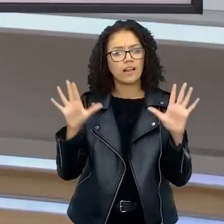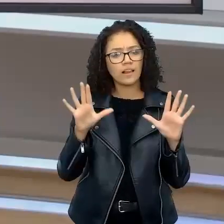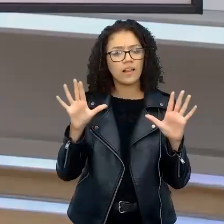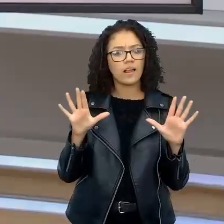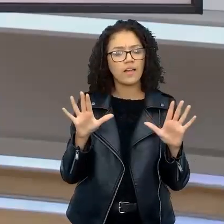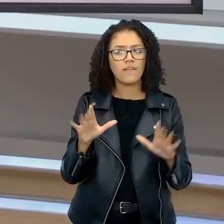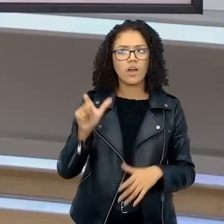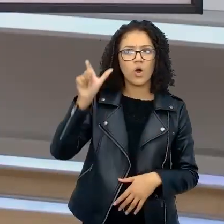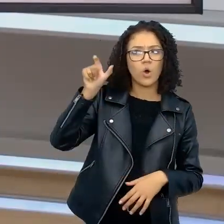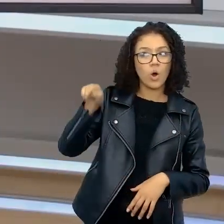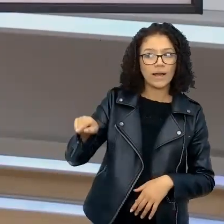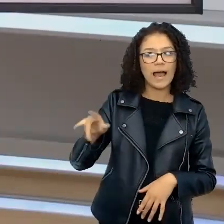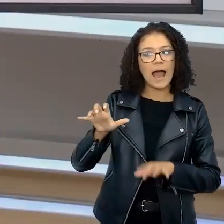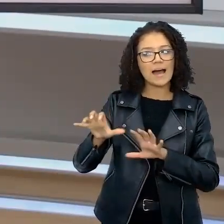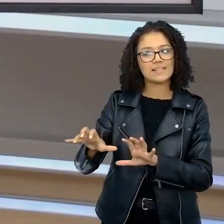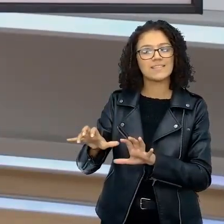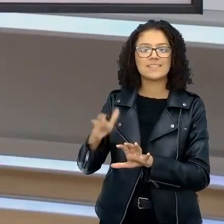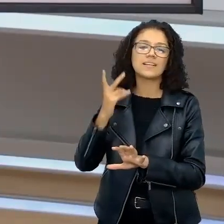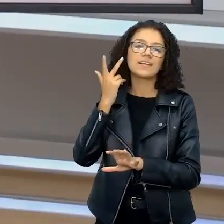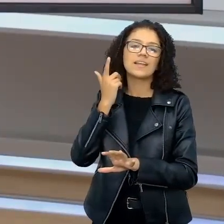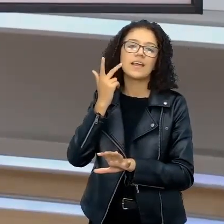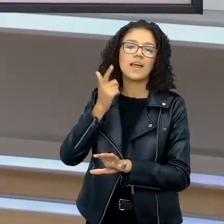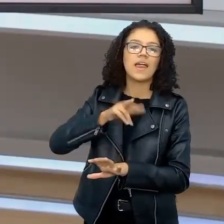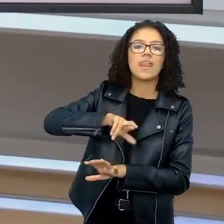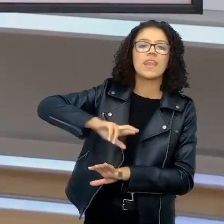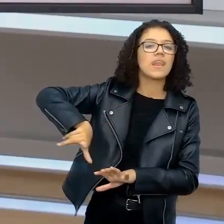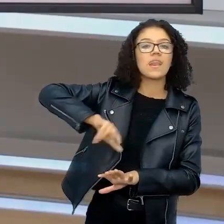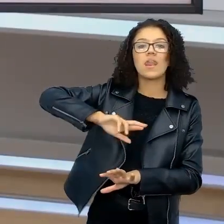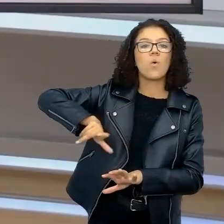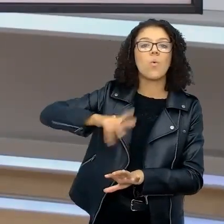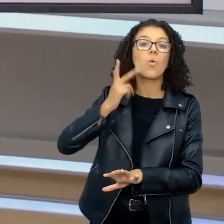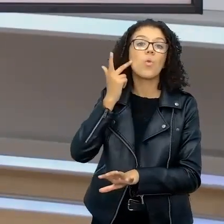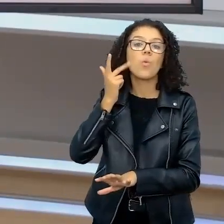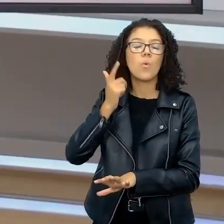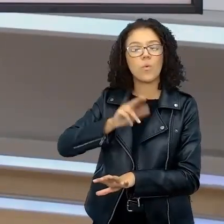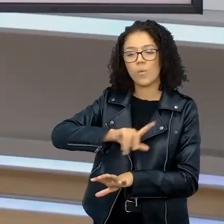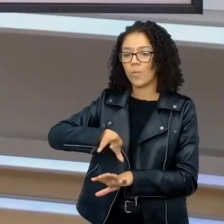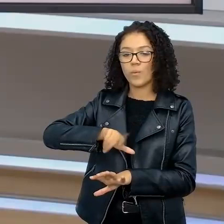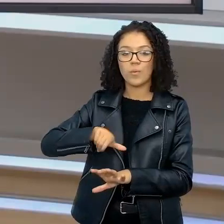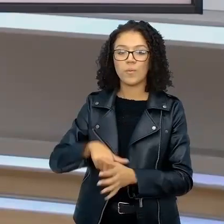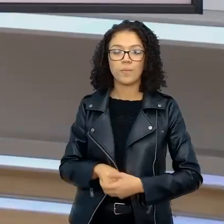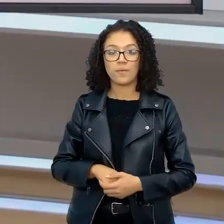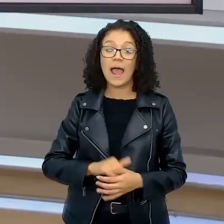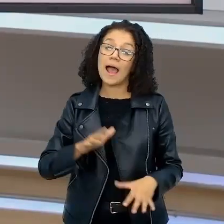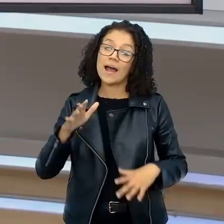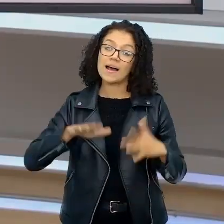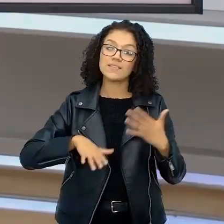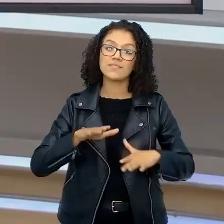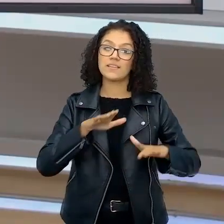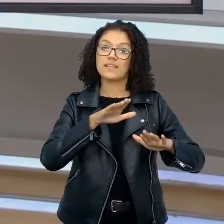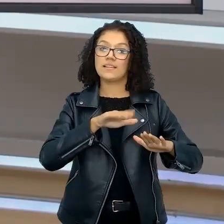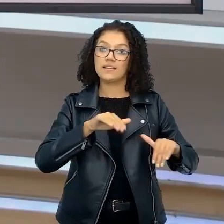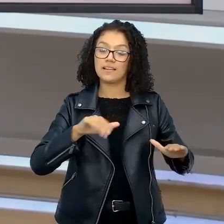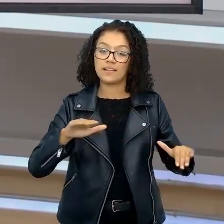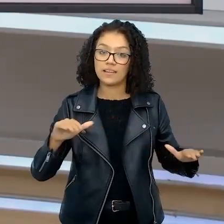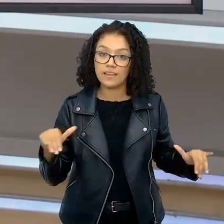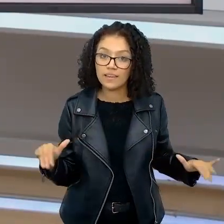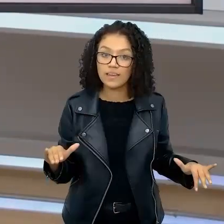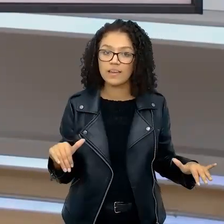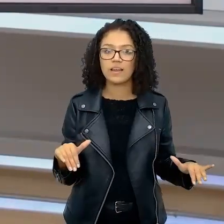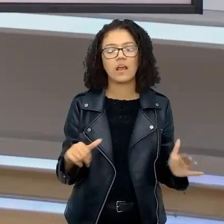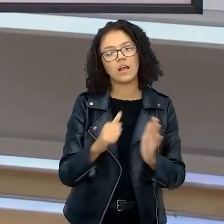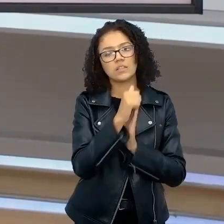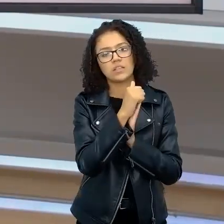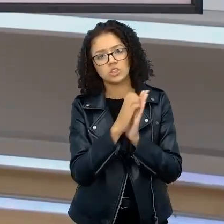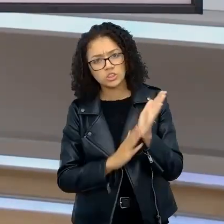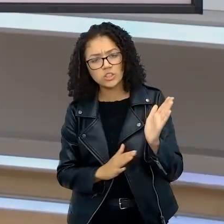é normal, né, como diz o nosso curso, muitas vezes crianças identificam ali naquela atividade,